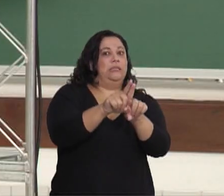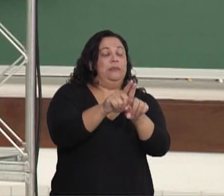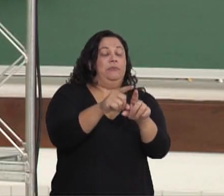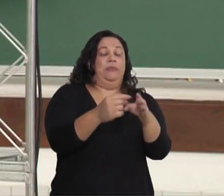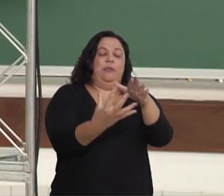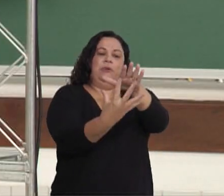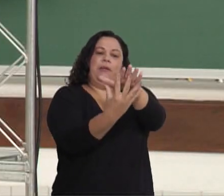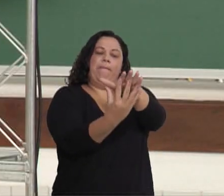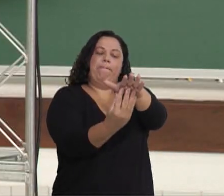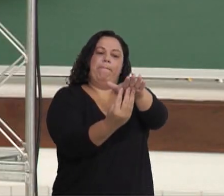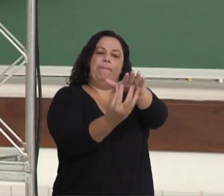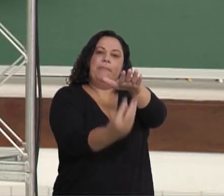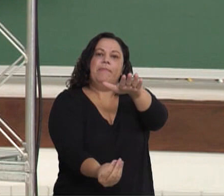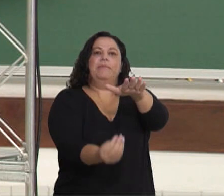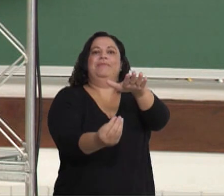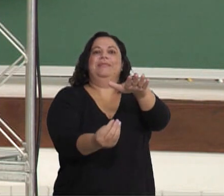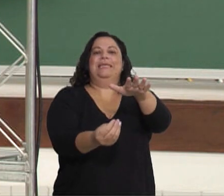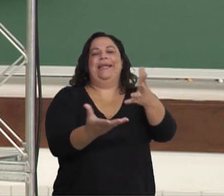ali então